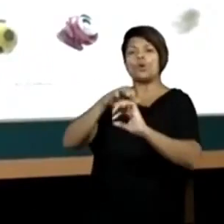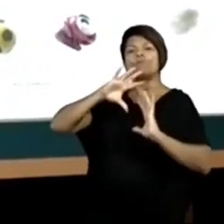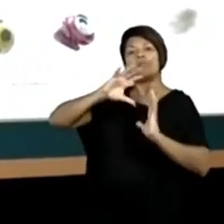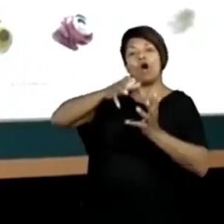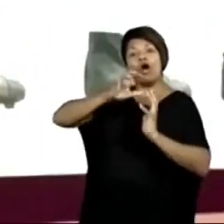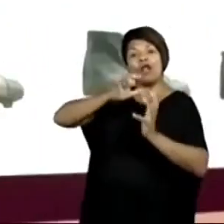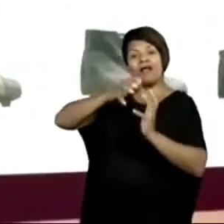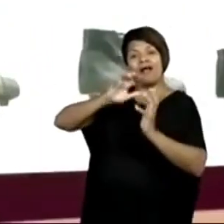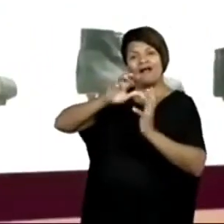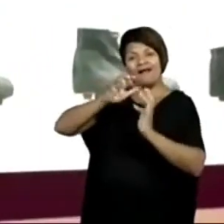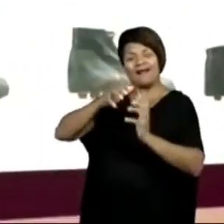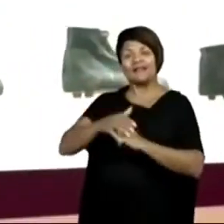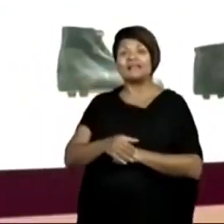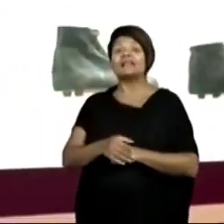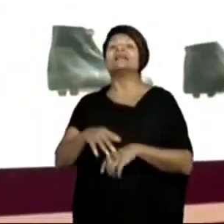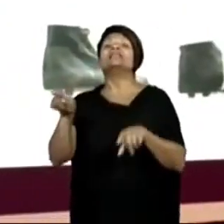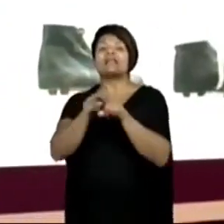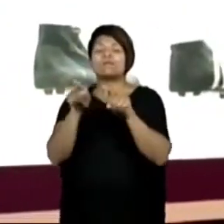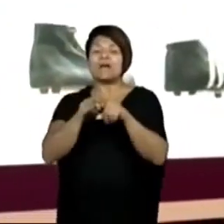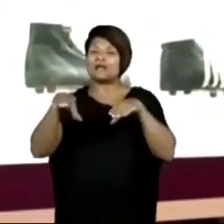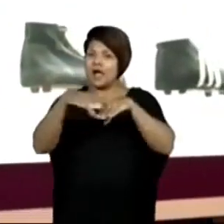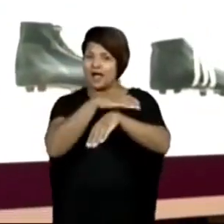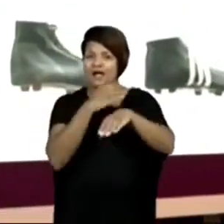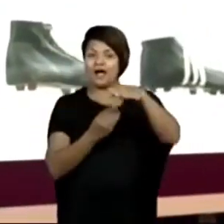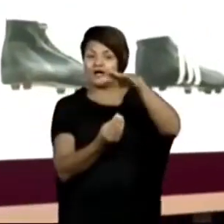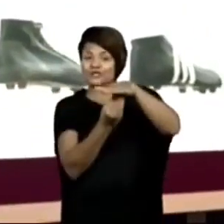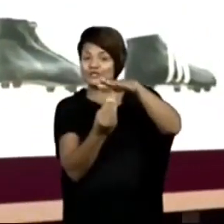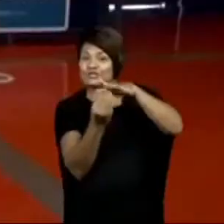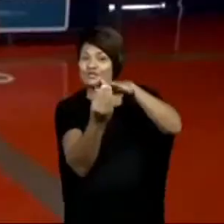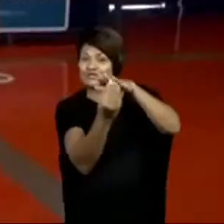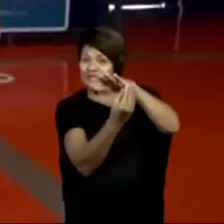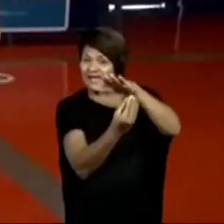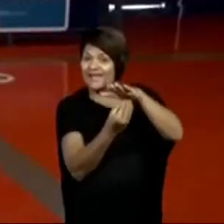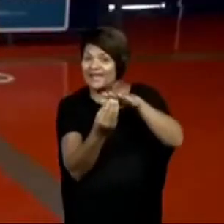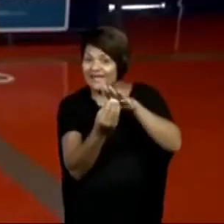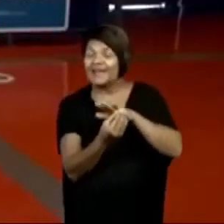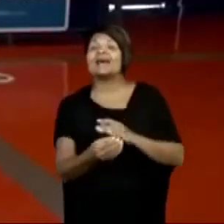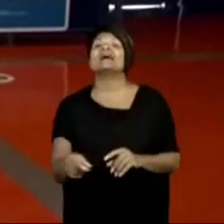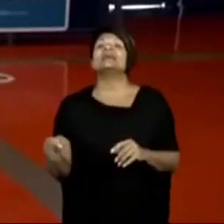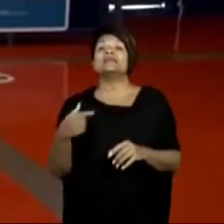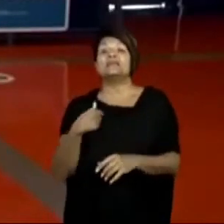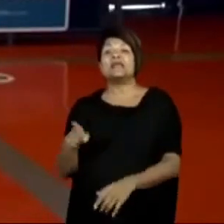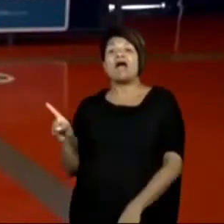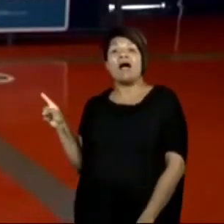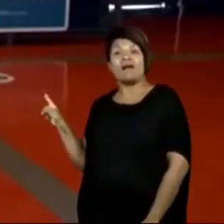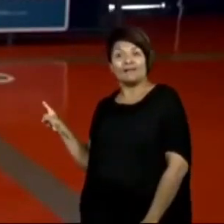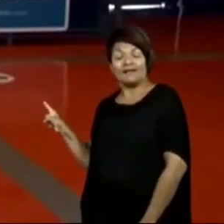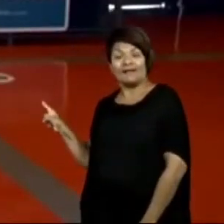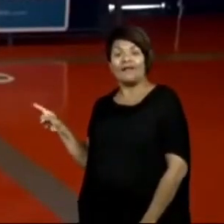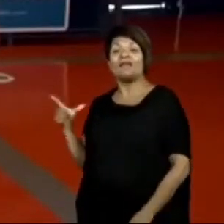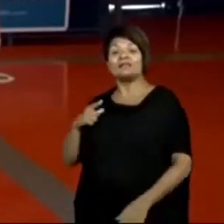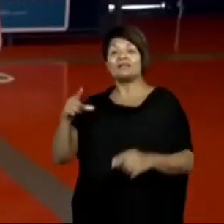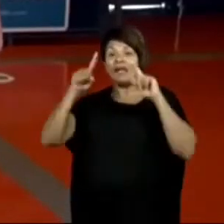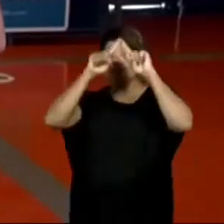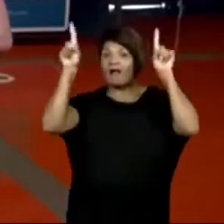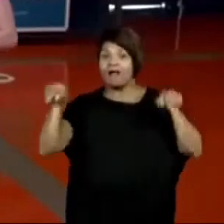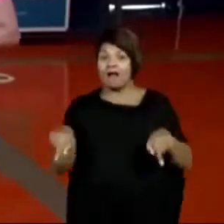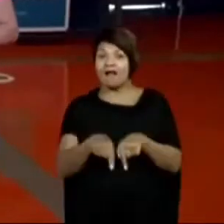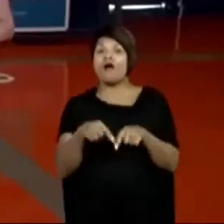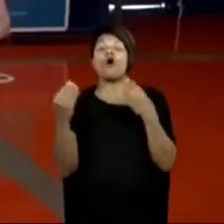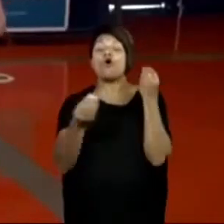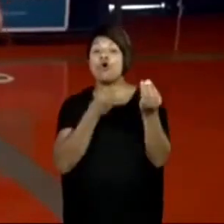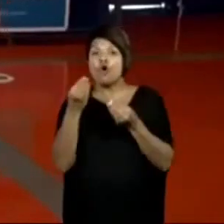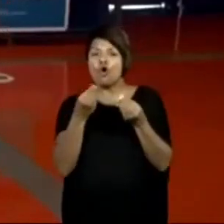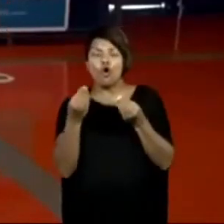nas bolas, nas chuteiras. E aqui atrás de nós tem essa placa falando sobre os esquemas táticos que